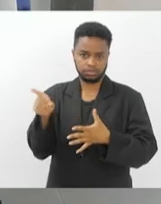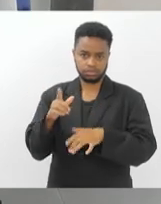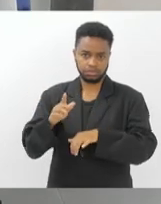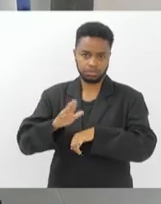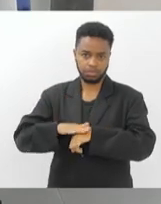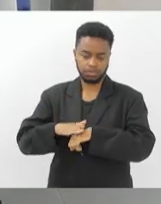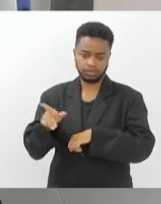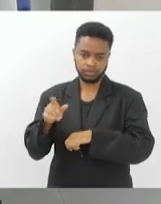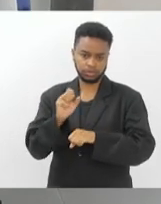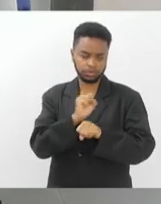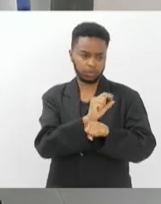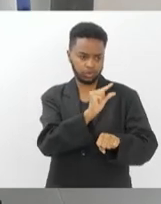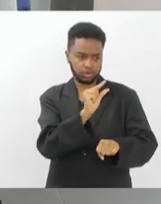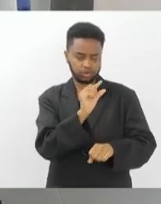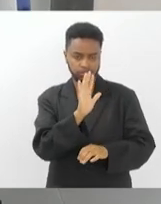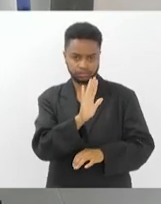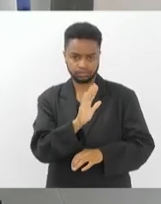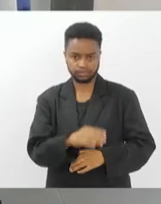Quero um minutinho só.